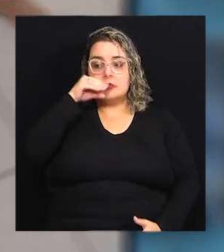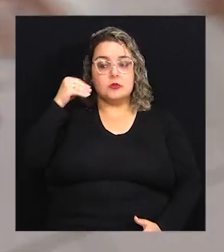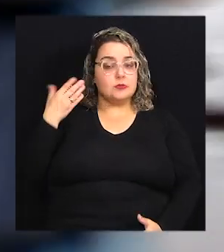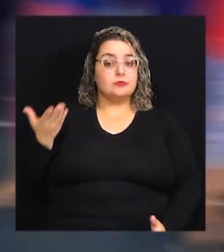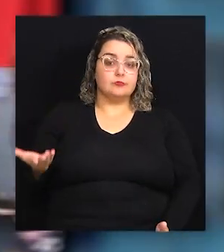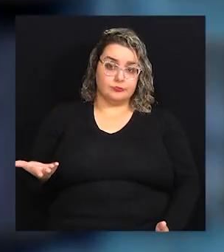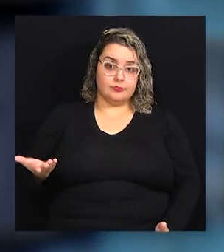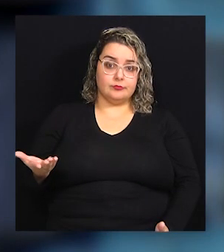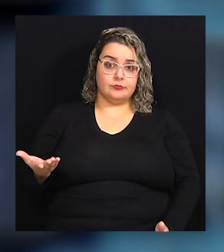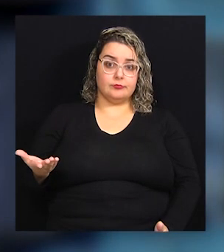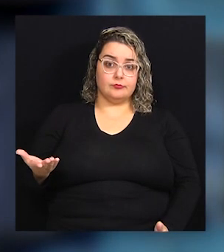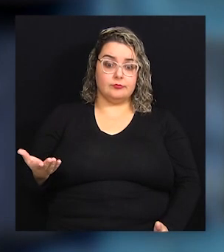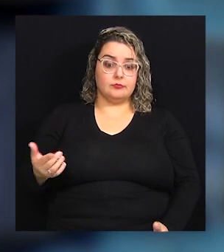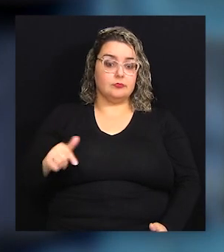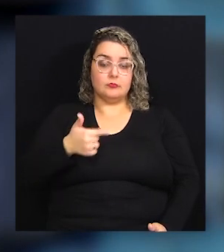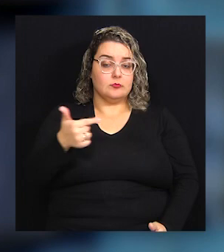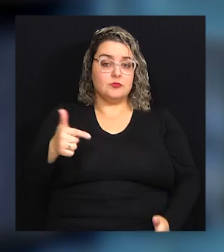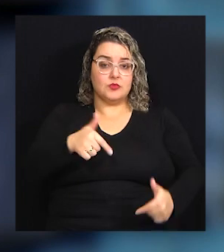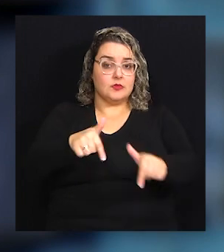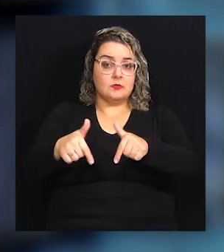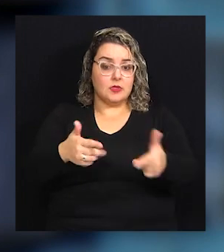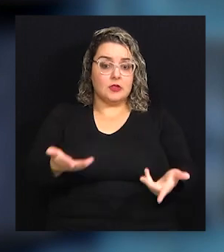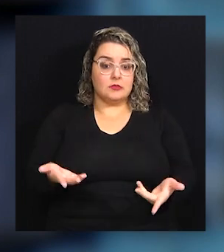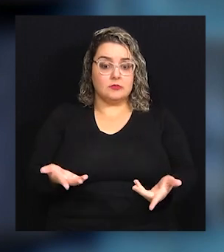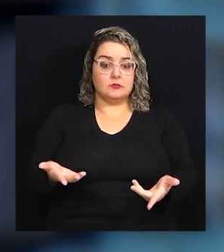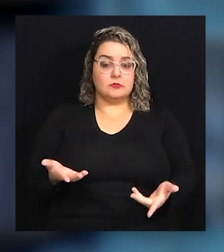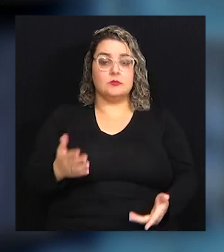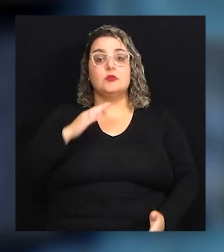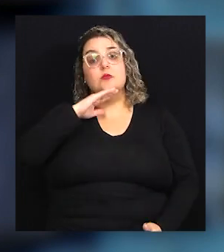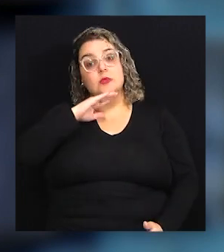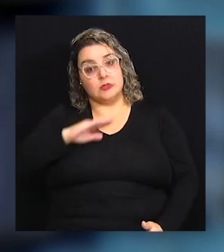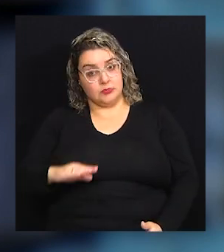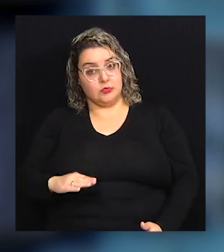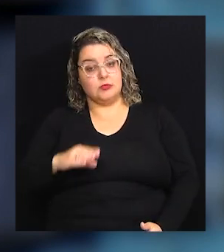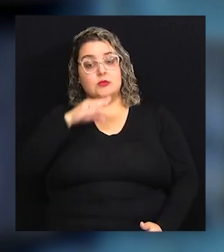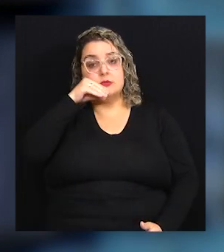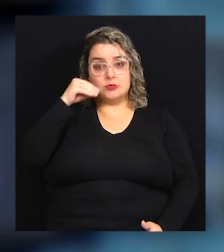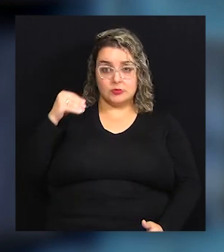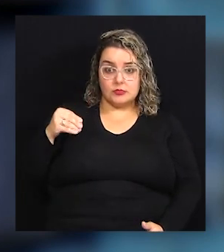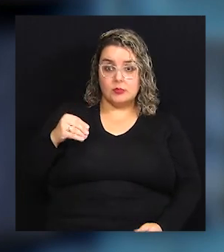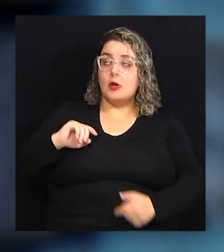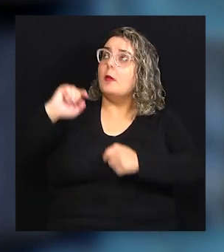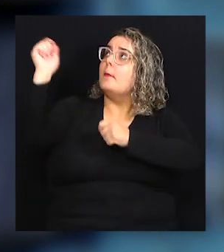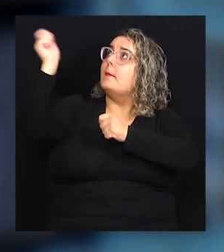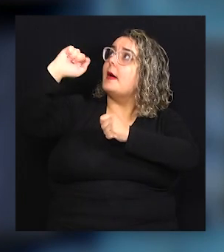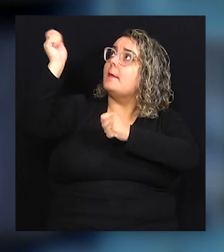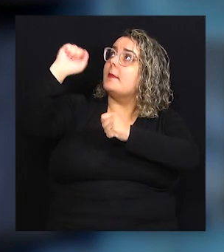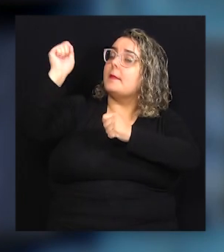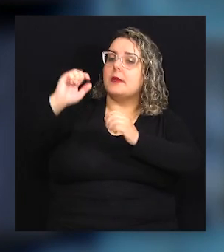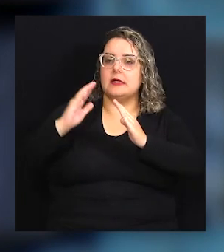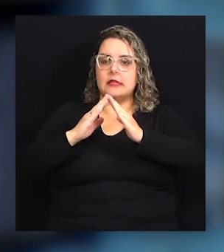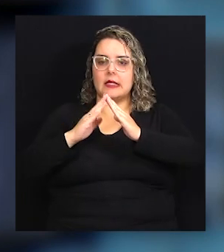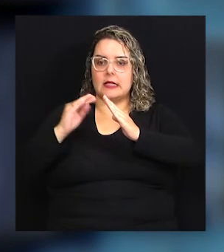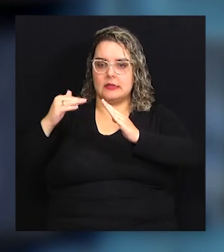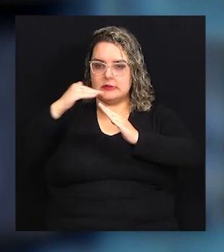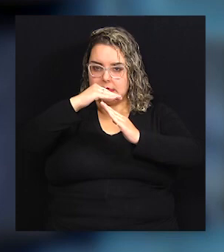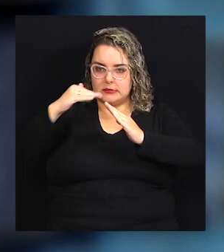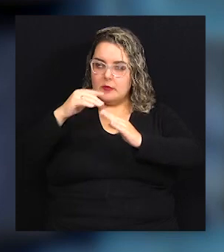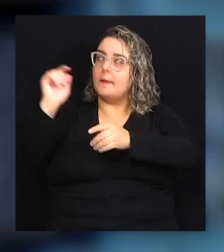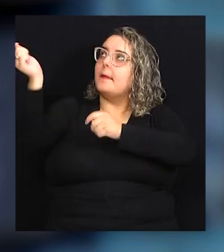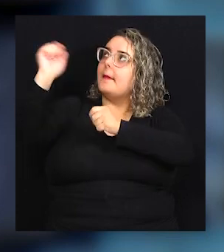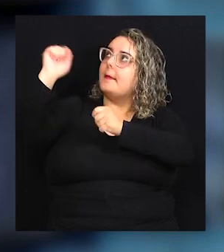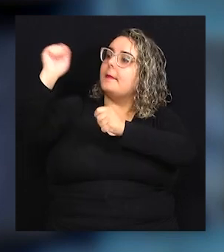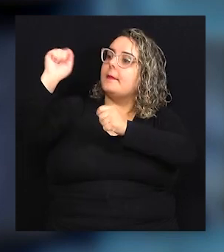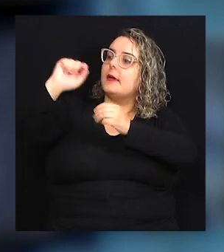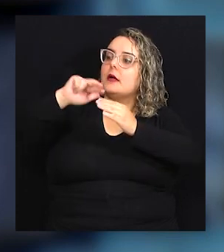esse adolescente passou então a ficar fora do serviço. Em uma tarde, esse adolescente estava soltando pipa na laje da casa